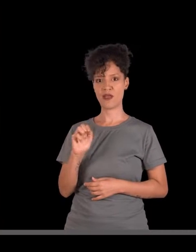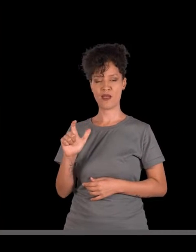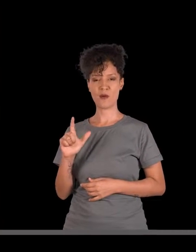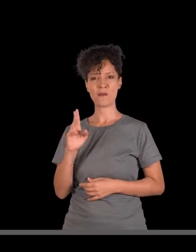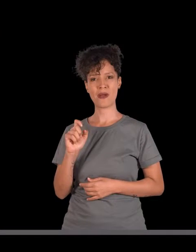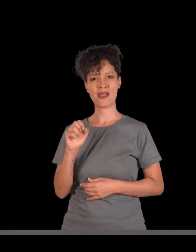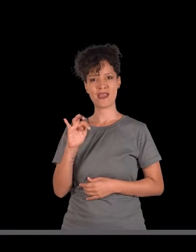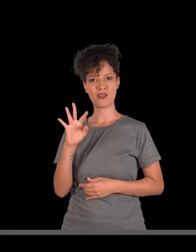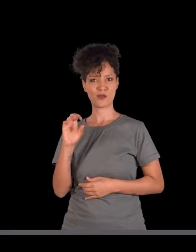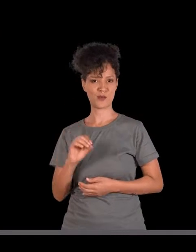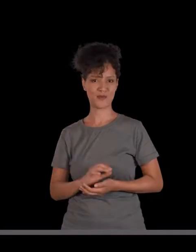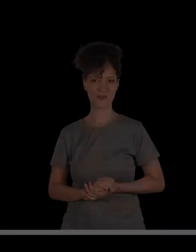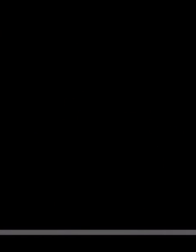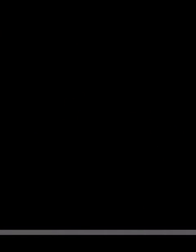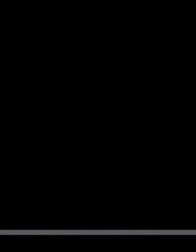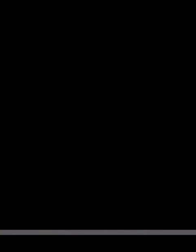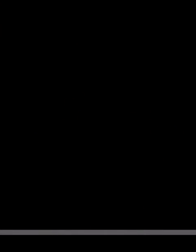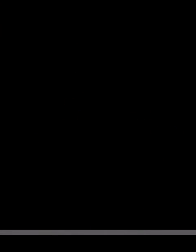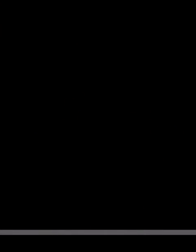Barreto.